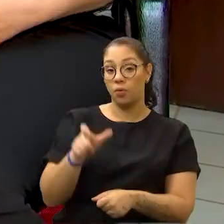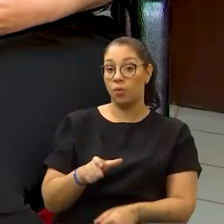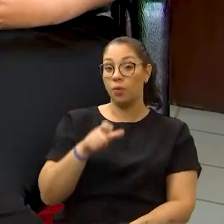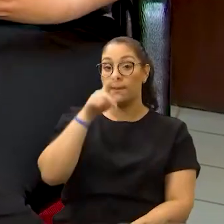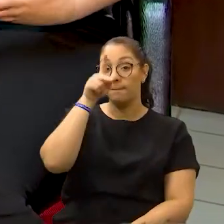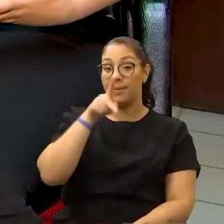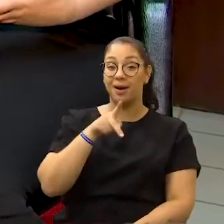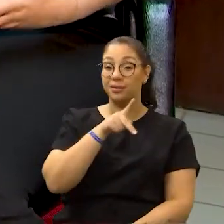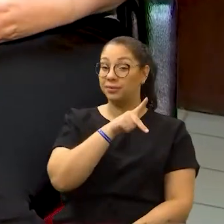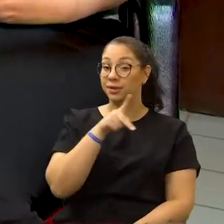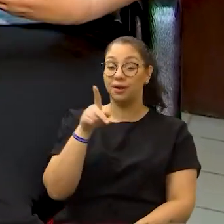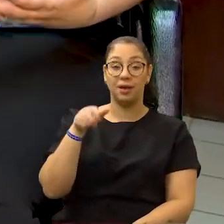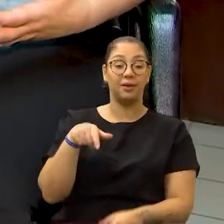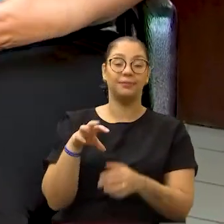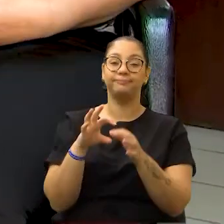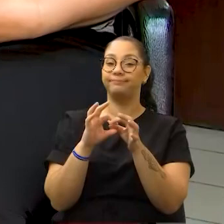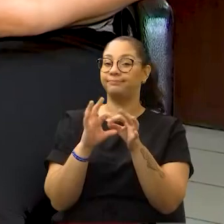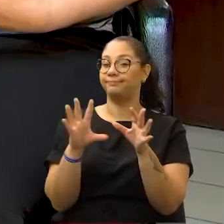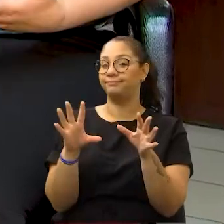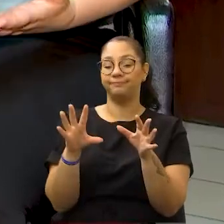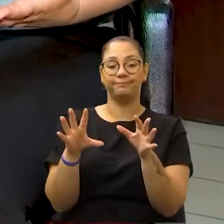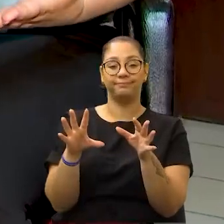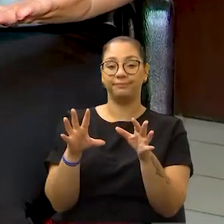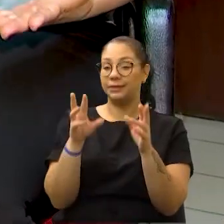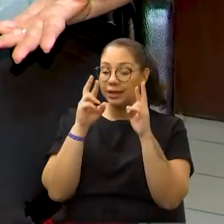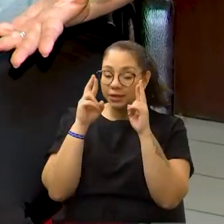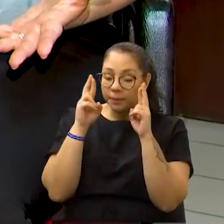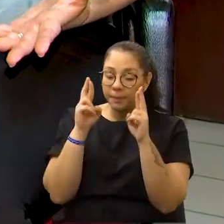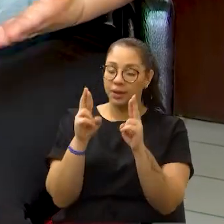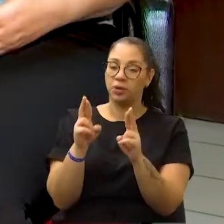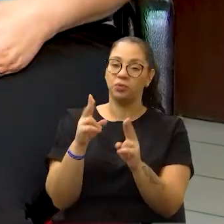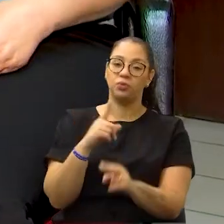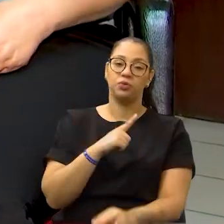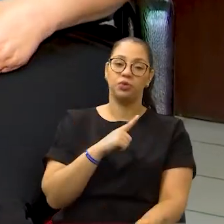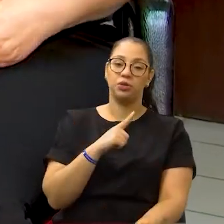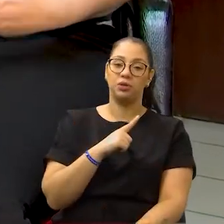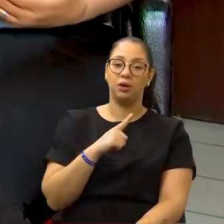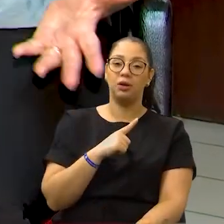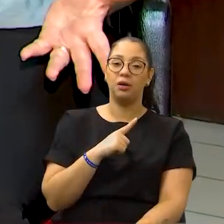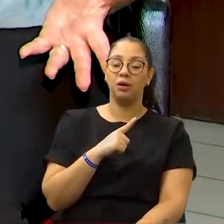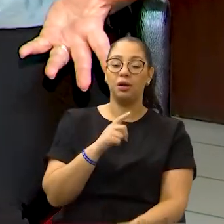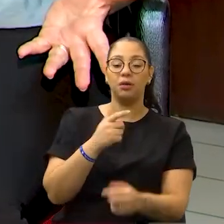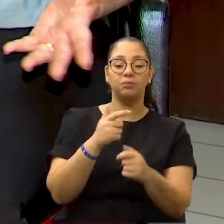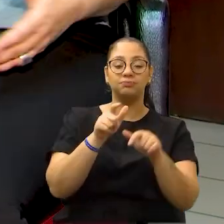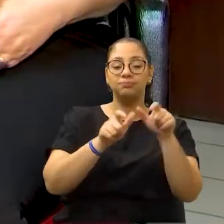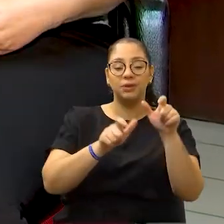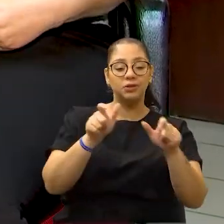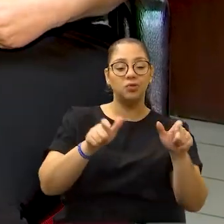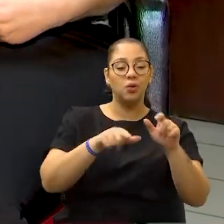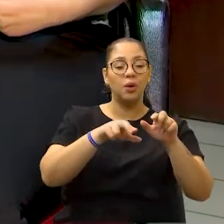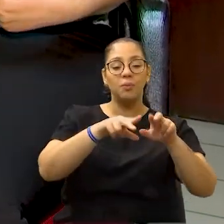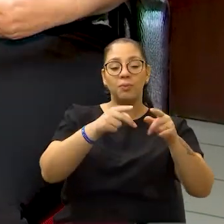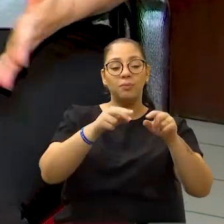muito livre assim nesse sentido, muito respeitoso e acolhia a diversidade